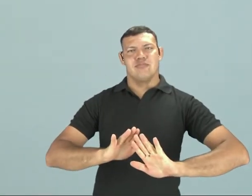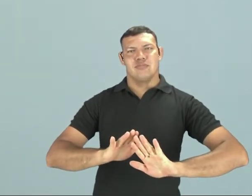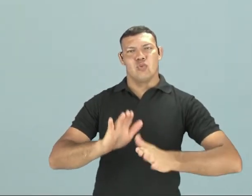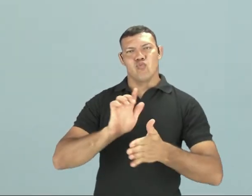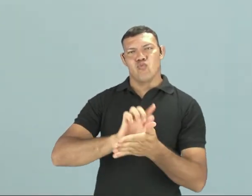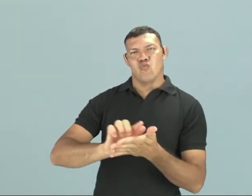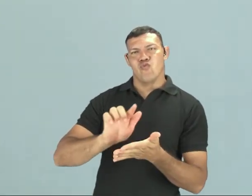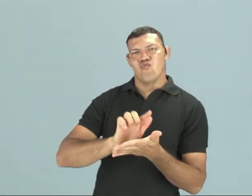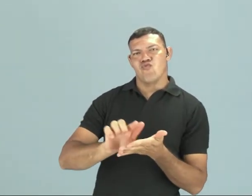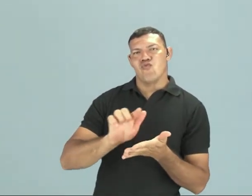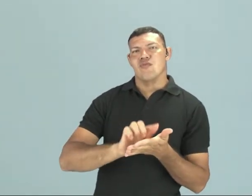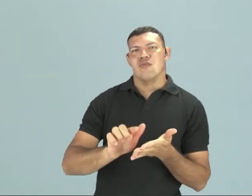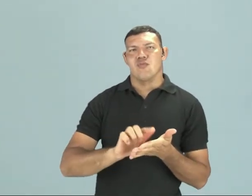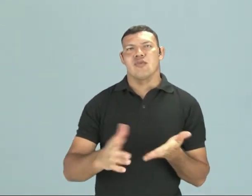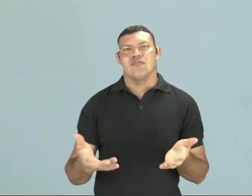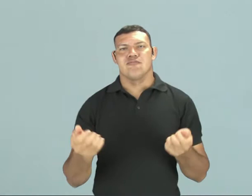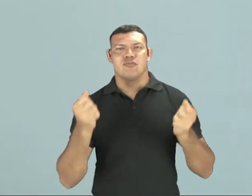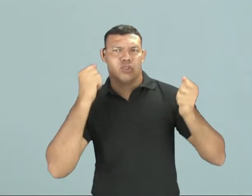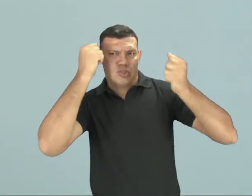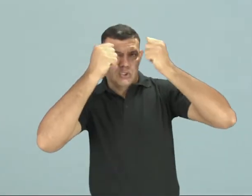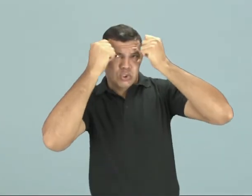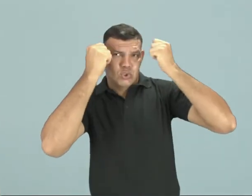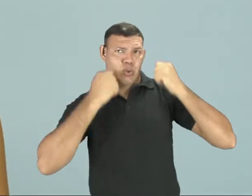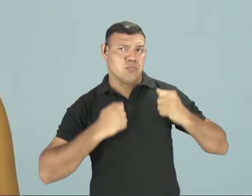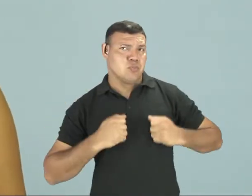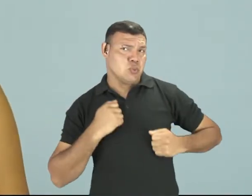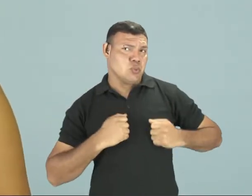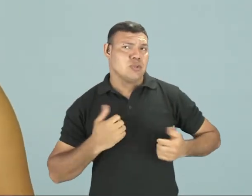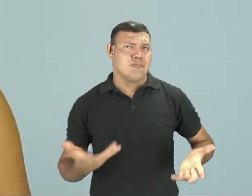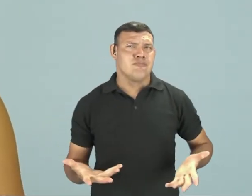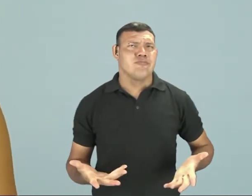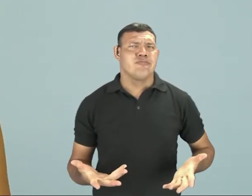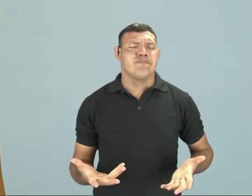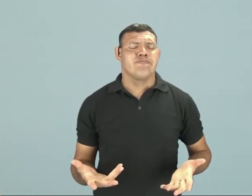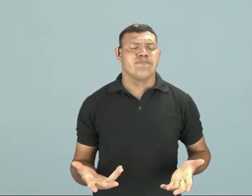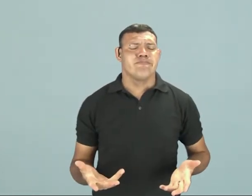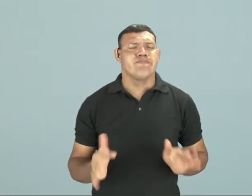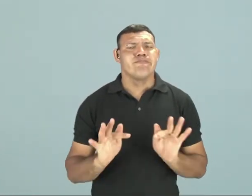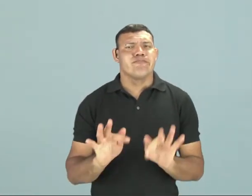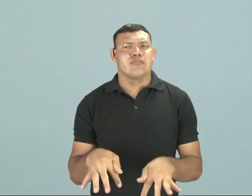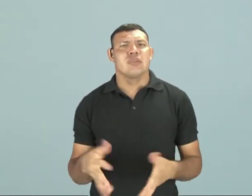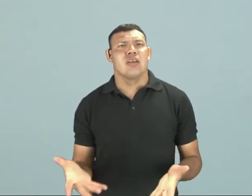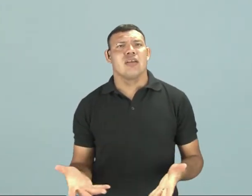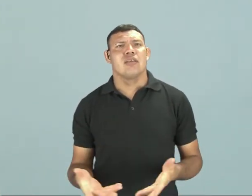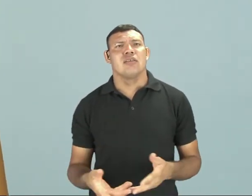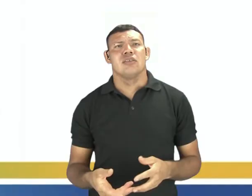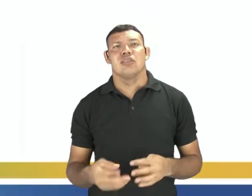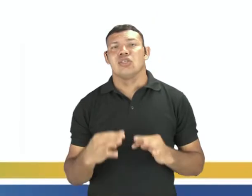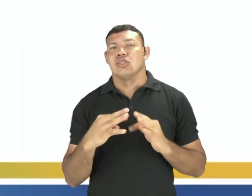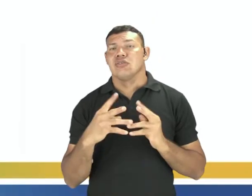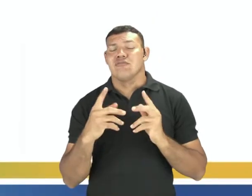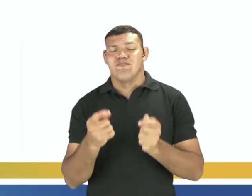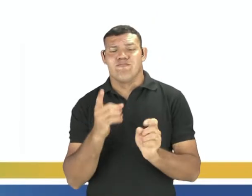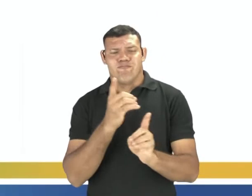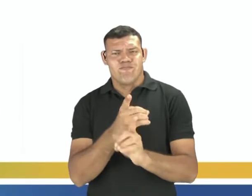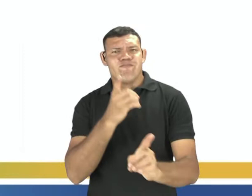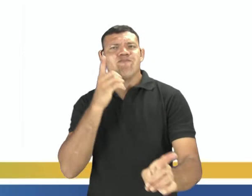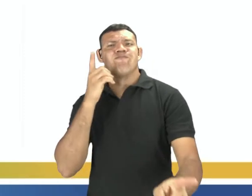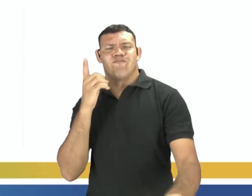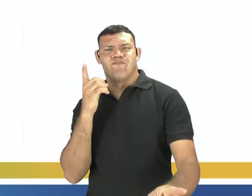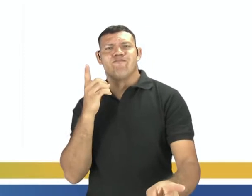higiene. Então, afinal, o que se passa comigo? Tudo se passa num tempo de